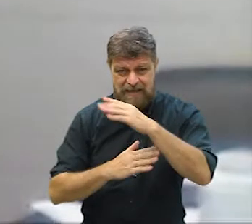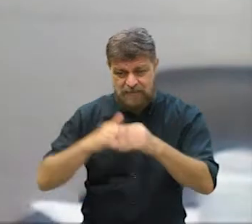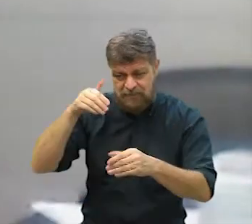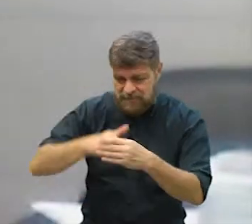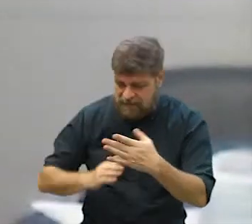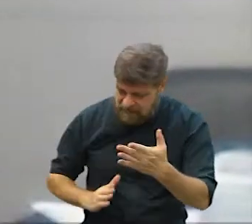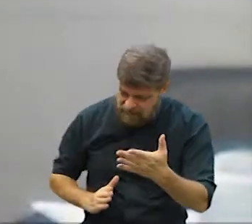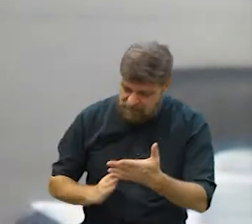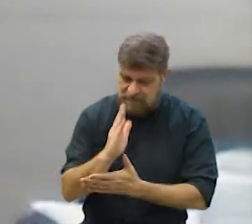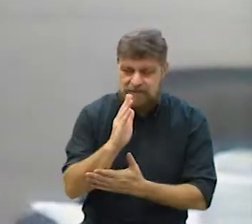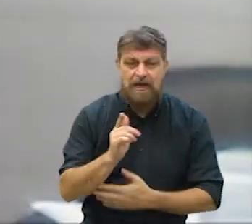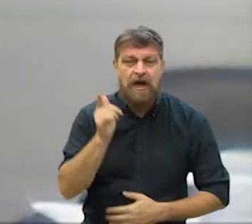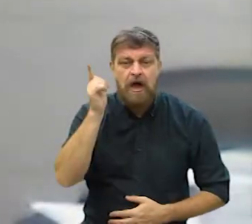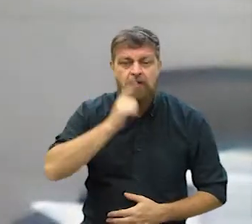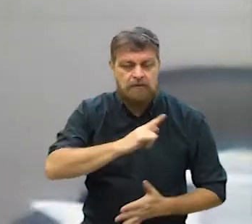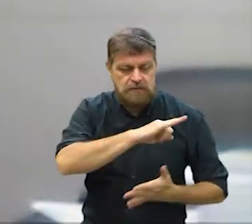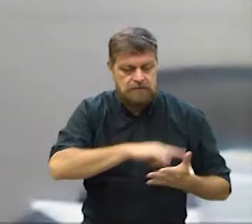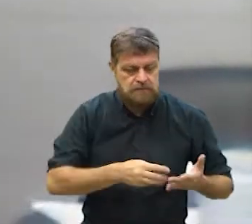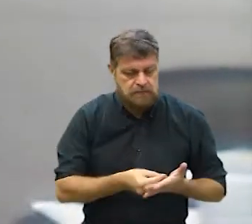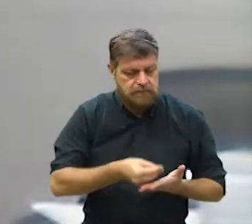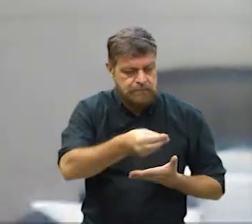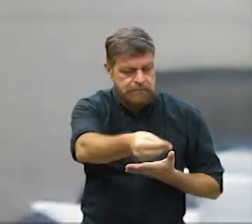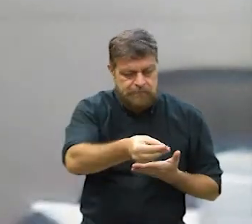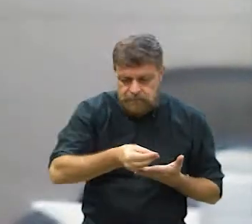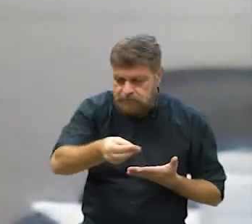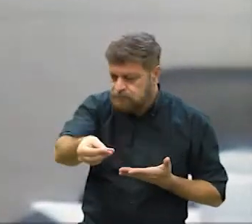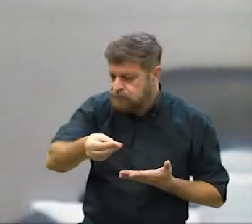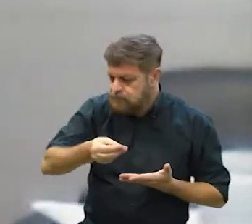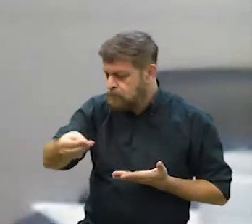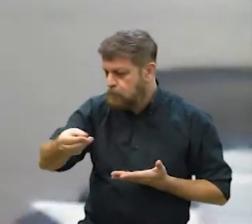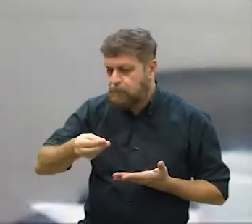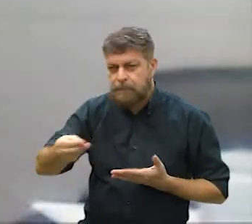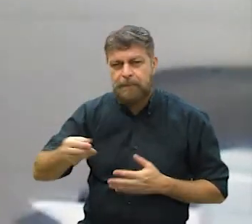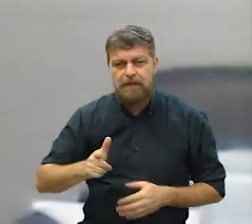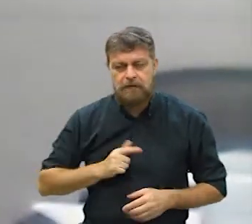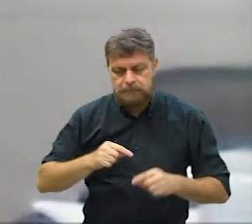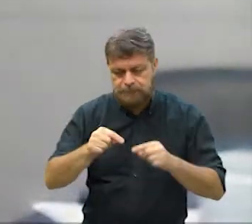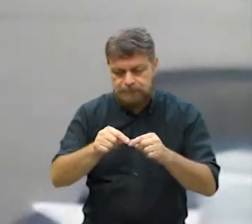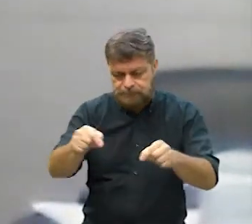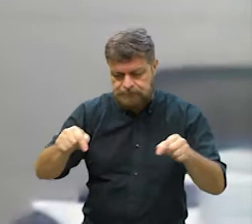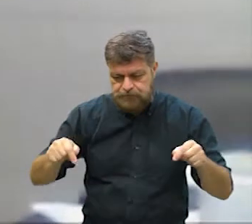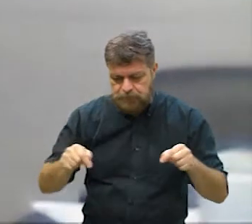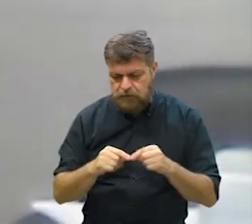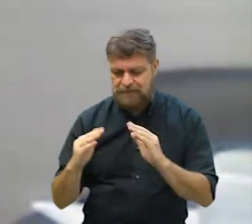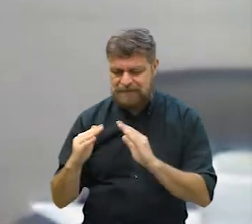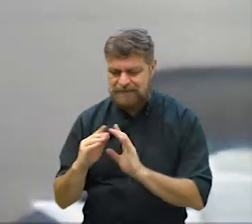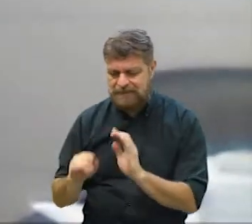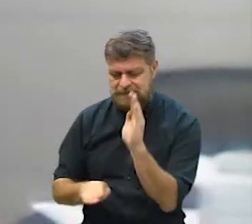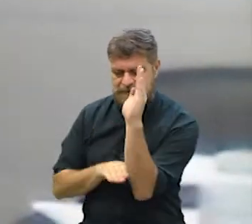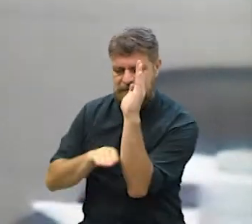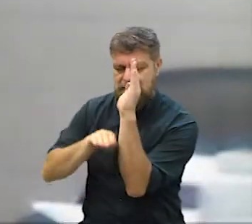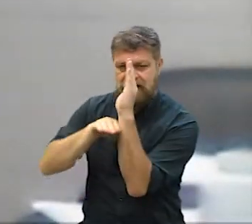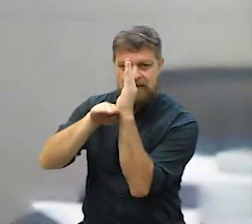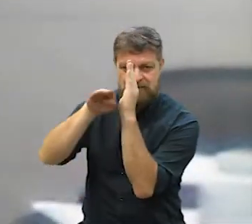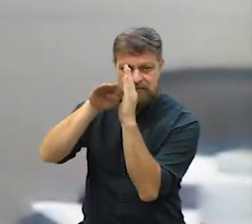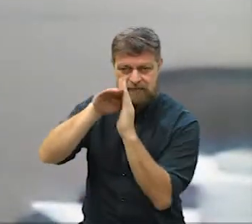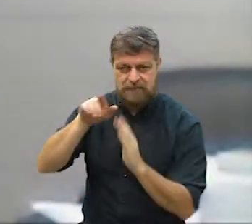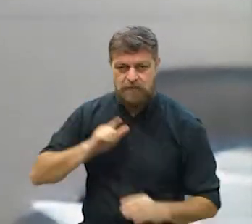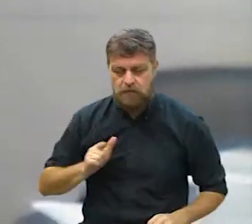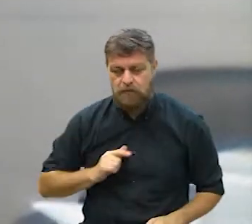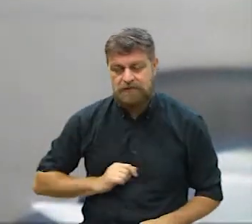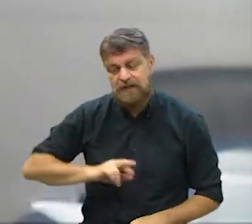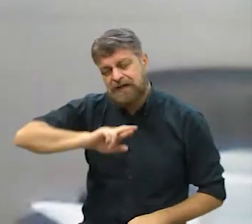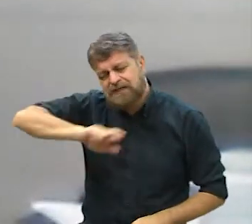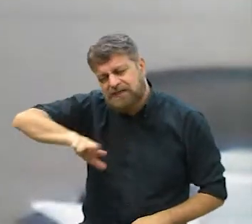aprovar esses novos diplomas legais para oferecermos lotes, casas e apartamentos com